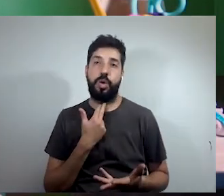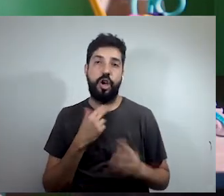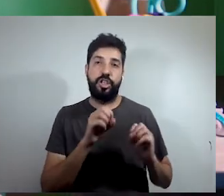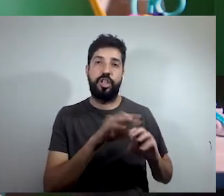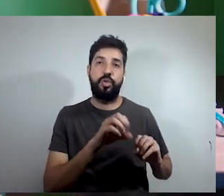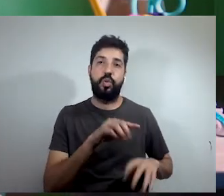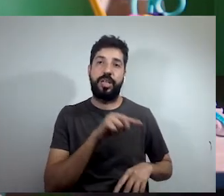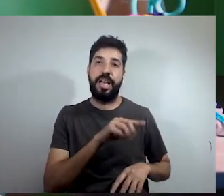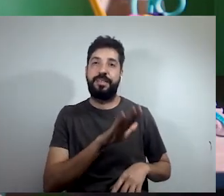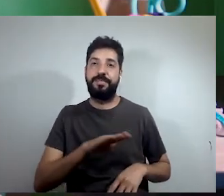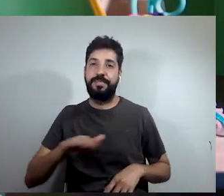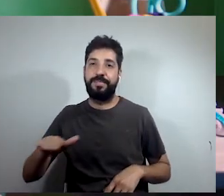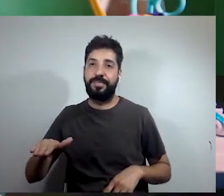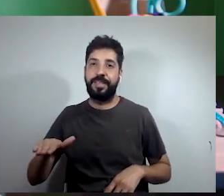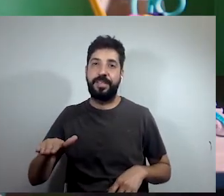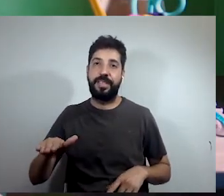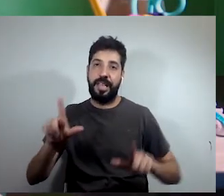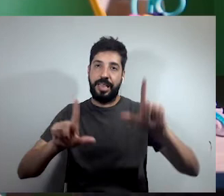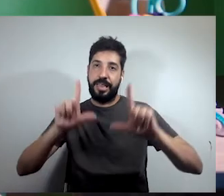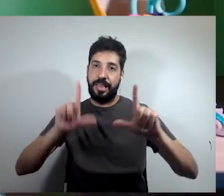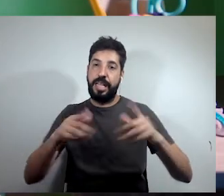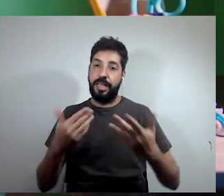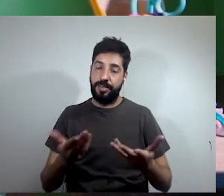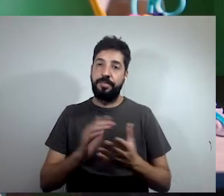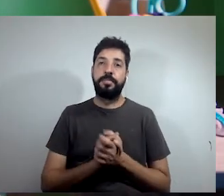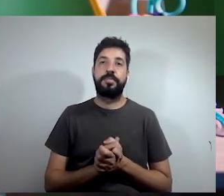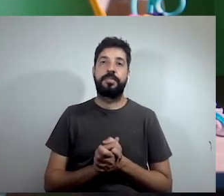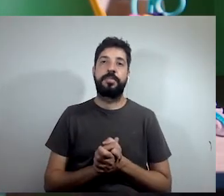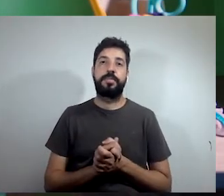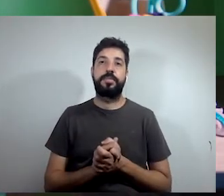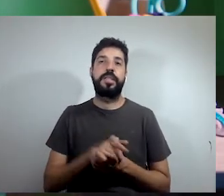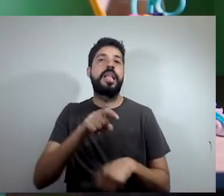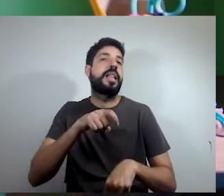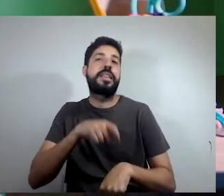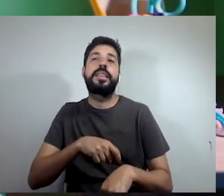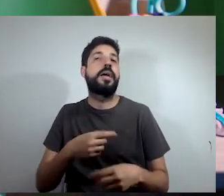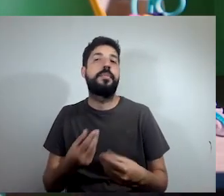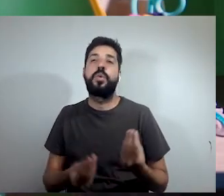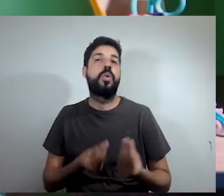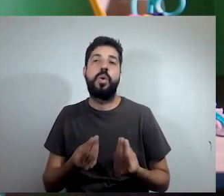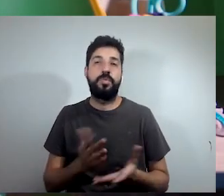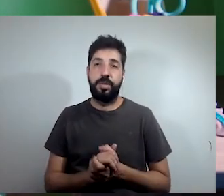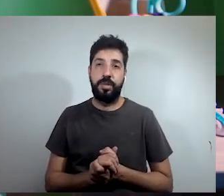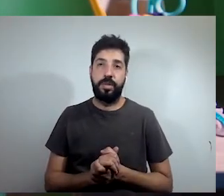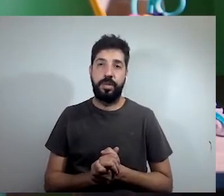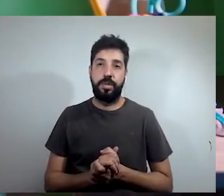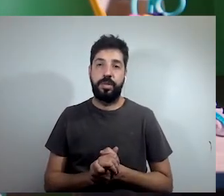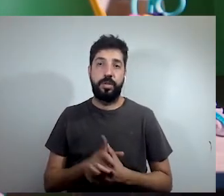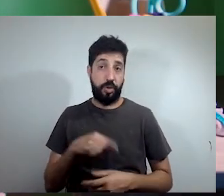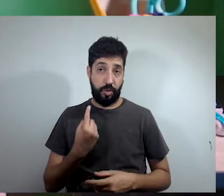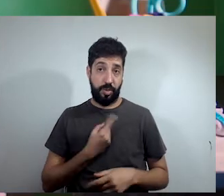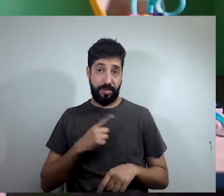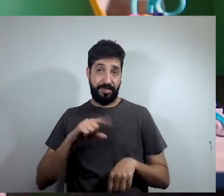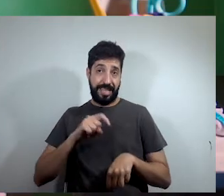as crianças com as telas. O que você tem tempo para educar as crianças? O que nós temos